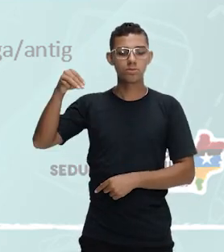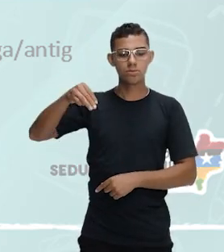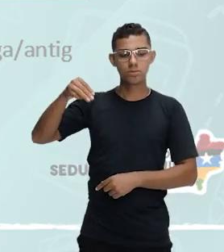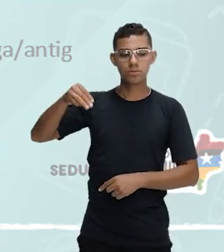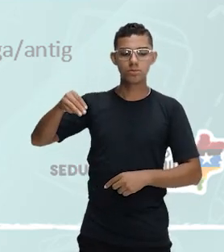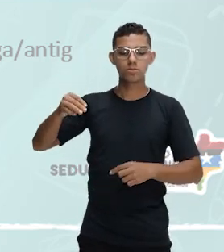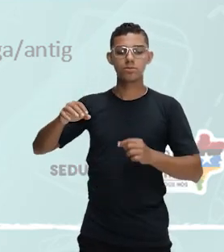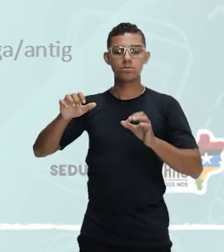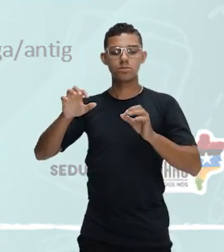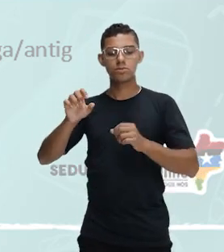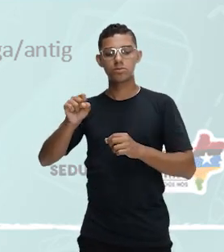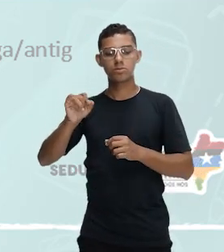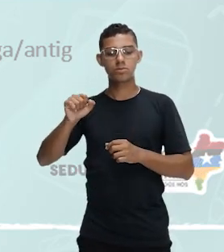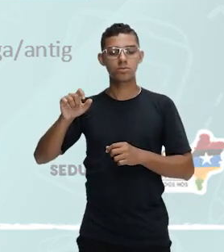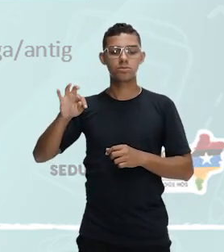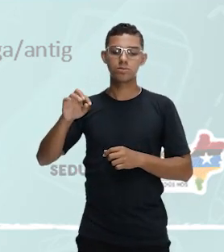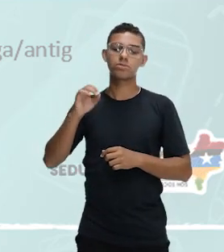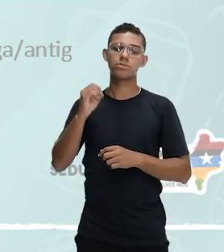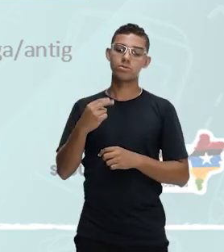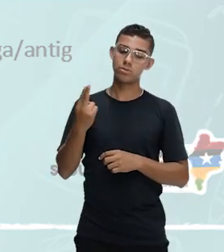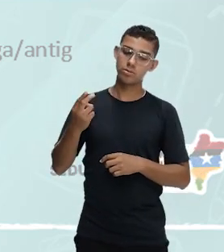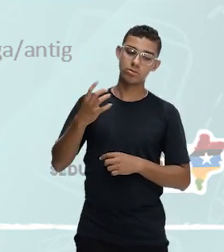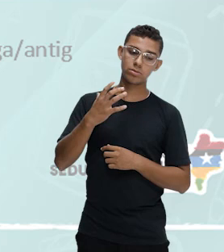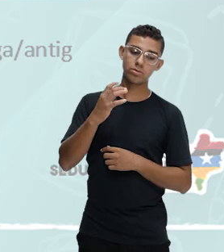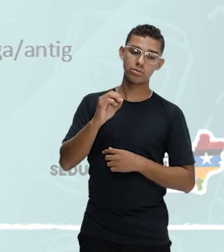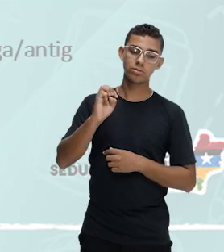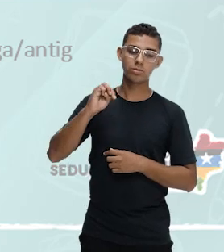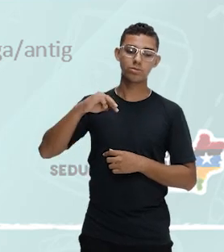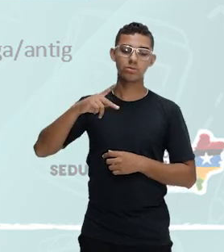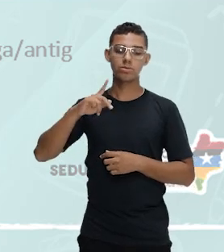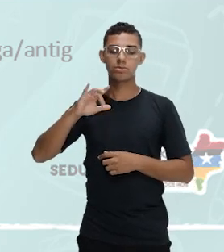né, ou compilação matemática, ou